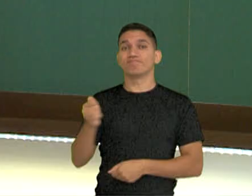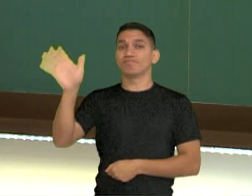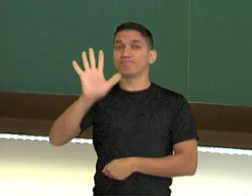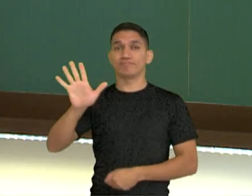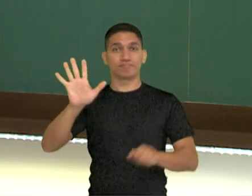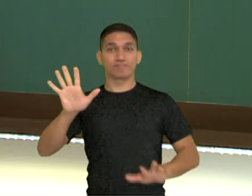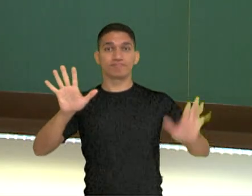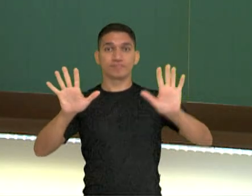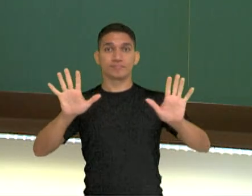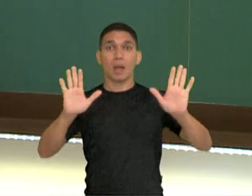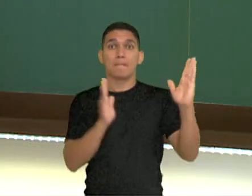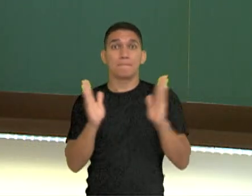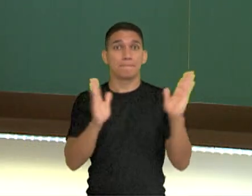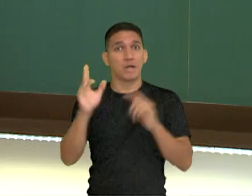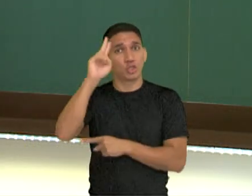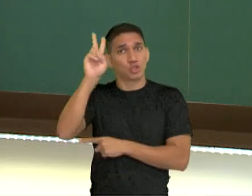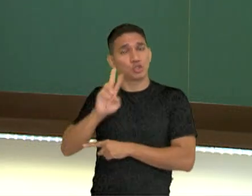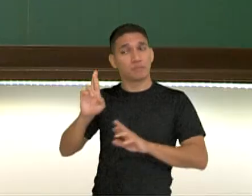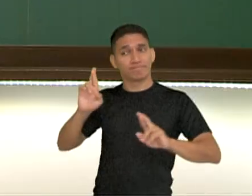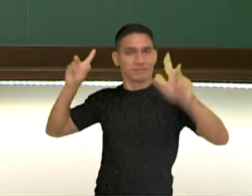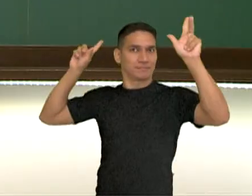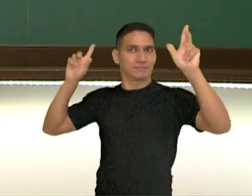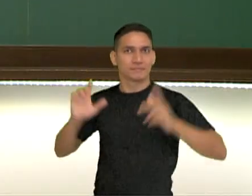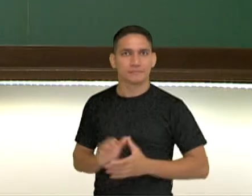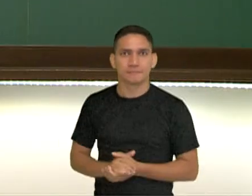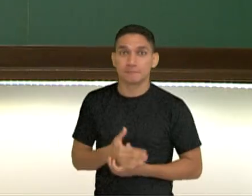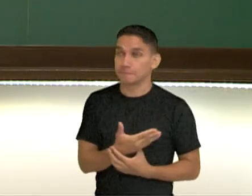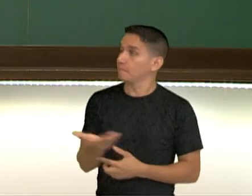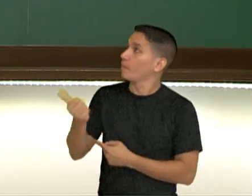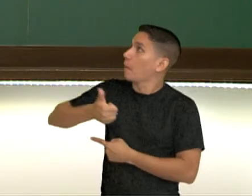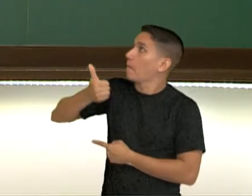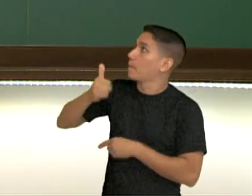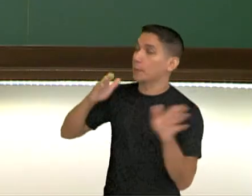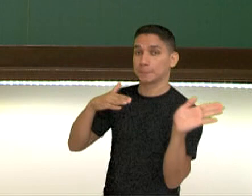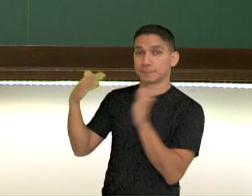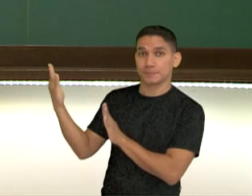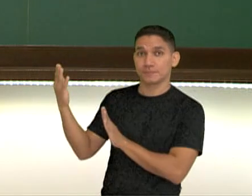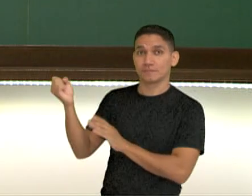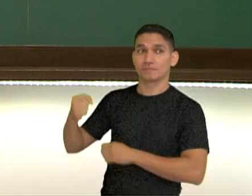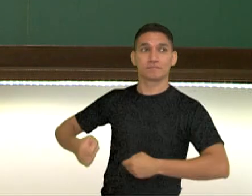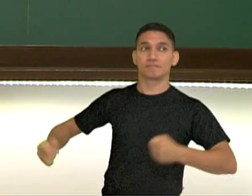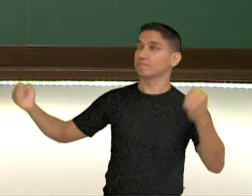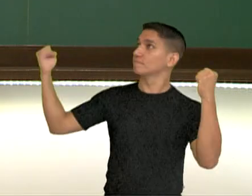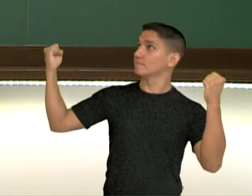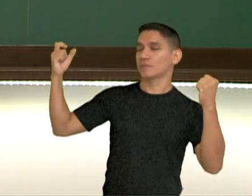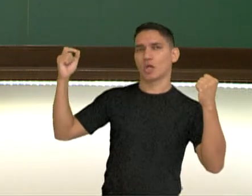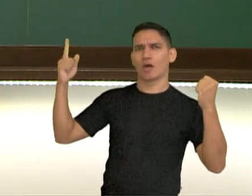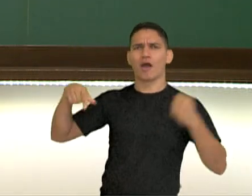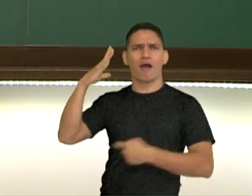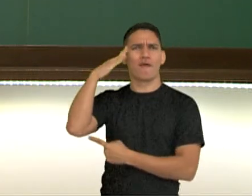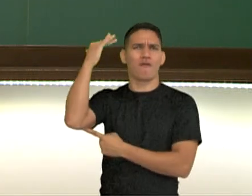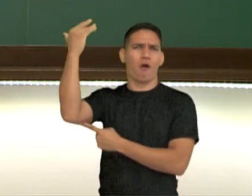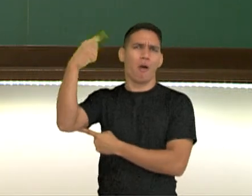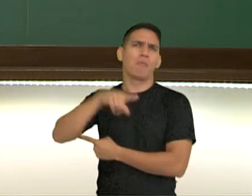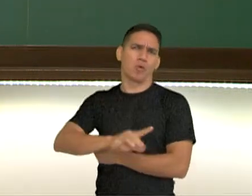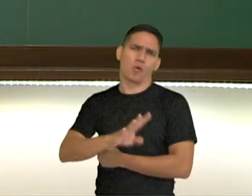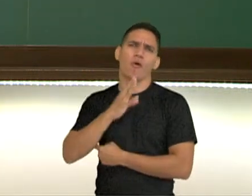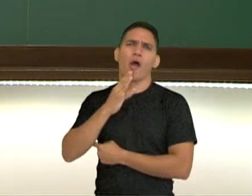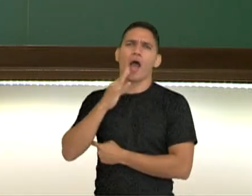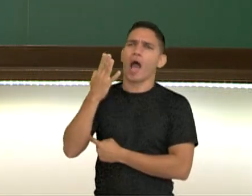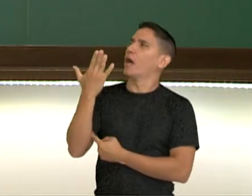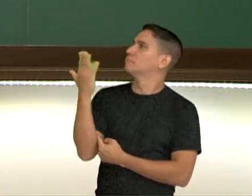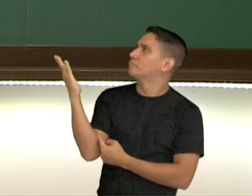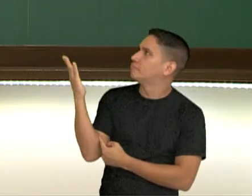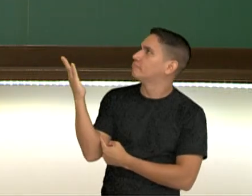imagens de períodos históricos muito diferentes. Uma imagem aqui é de um grande